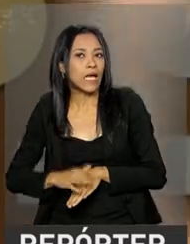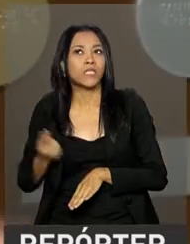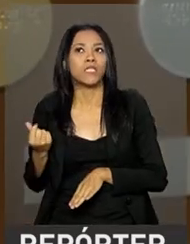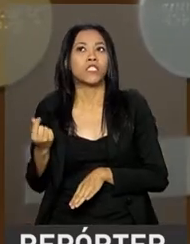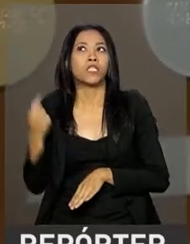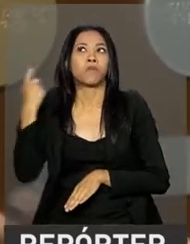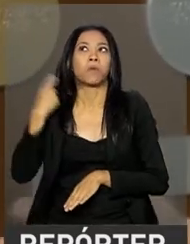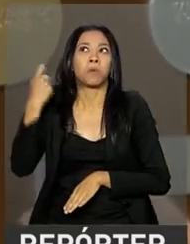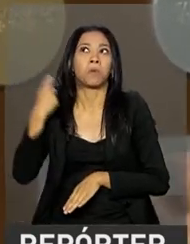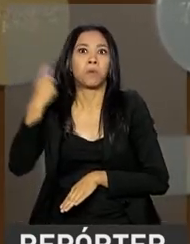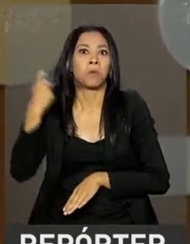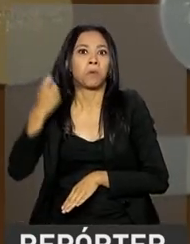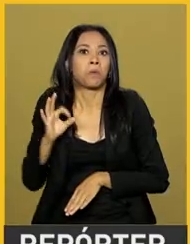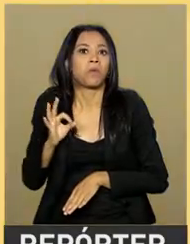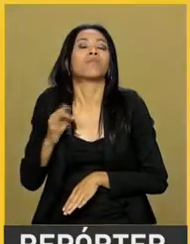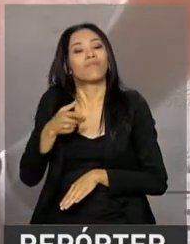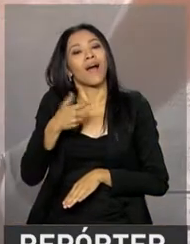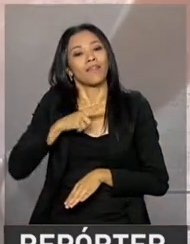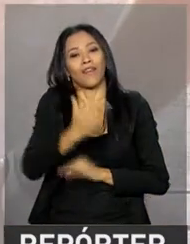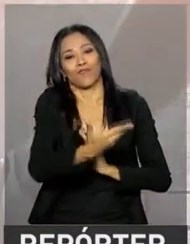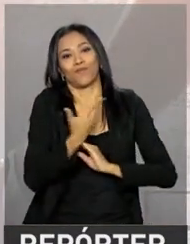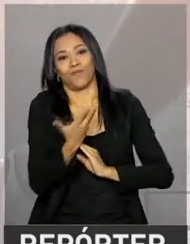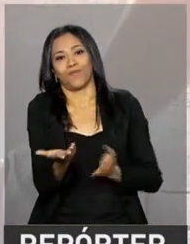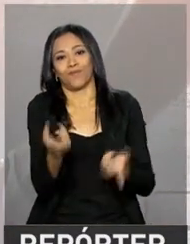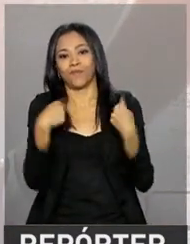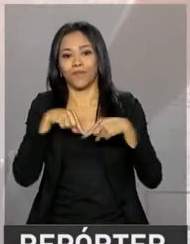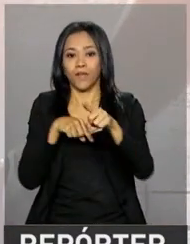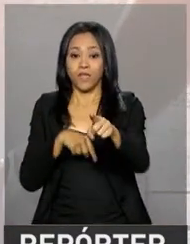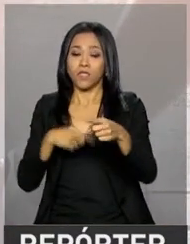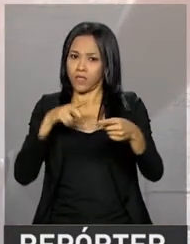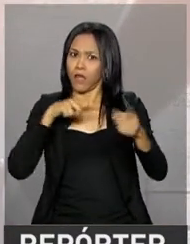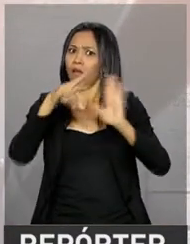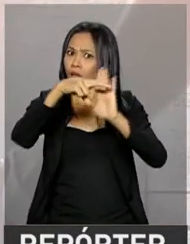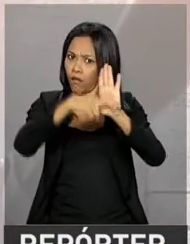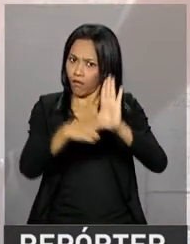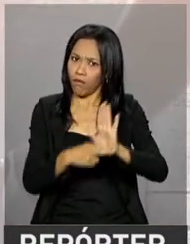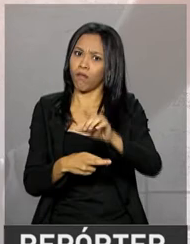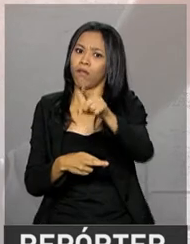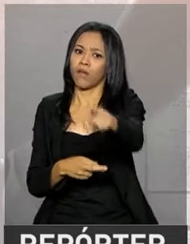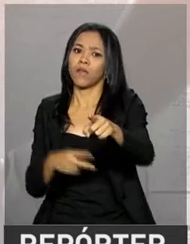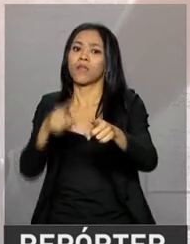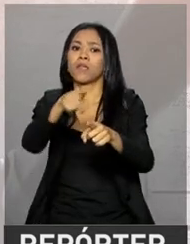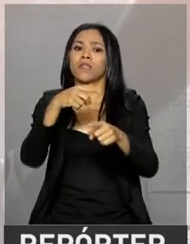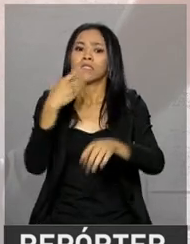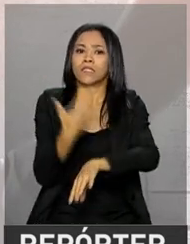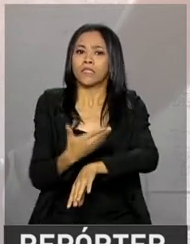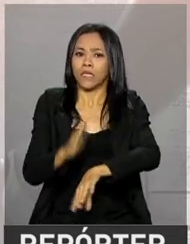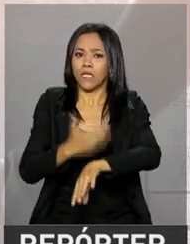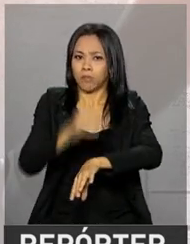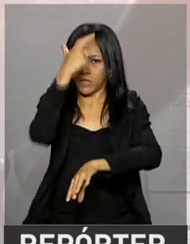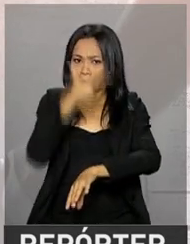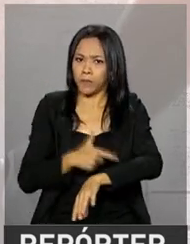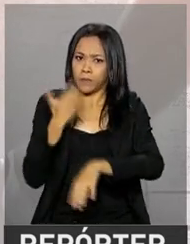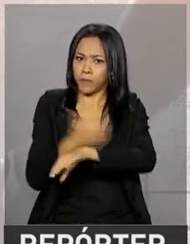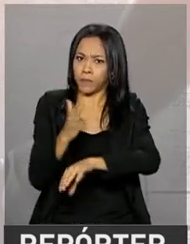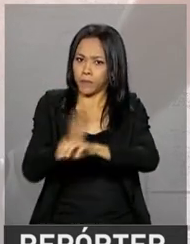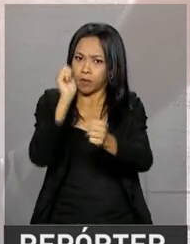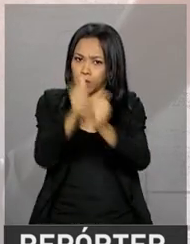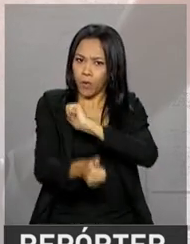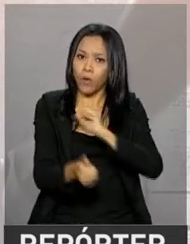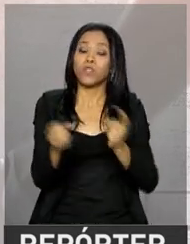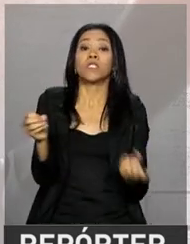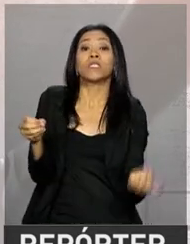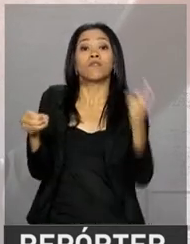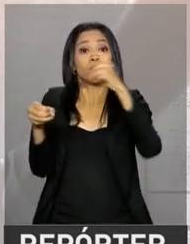já tinha se a gente vocês são requisitos para concorrer à bolsa estar em plena atividade vinculado a uma entidade